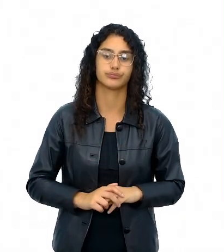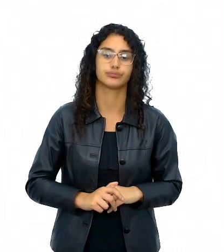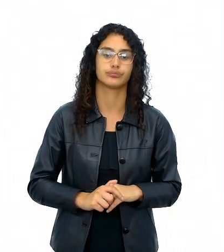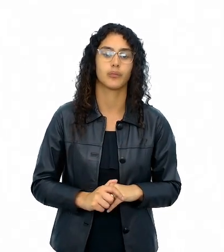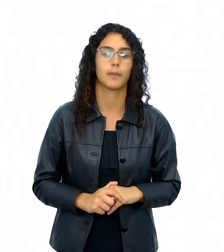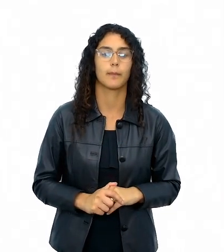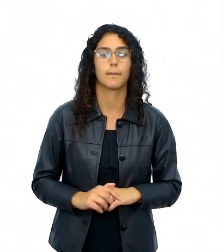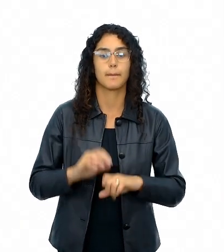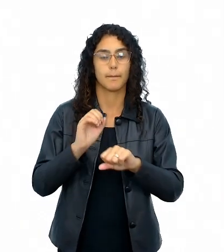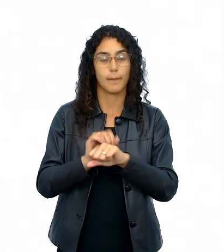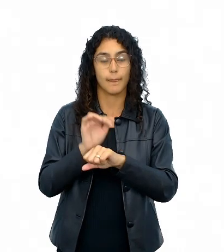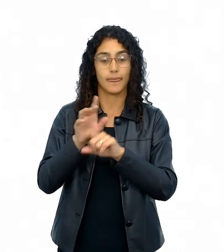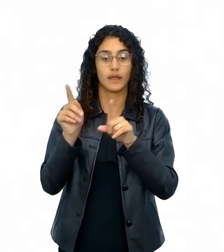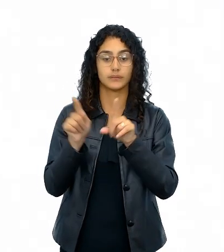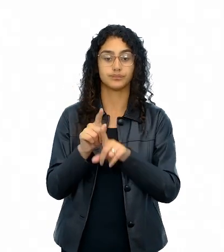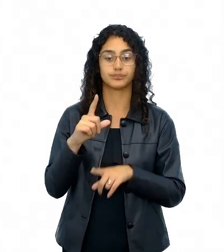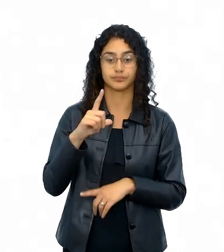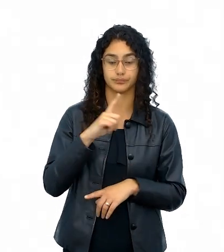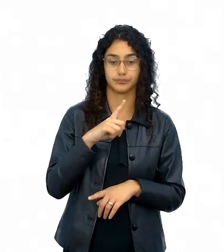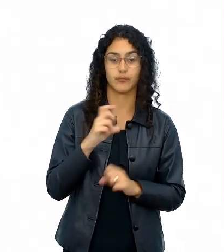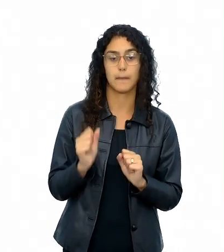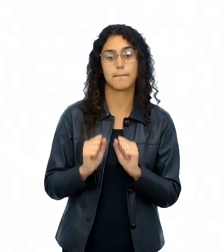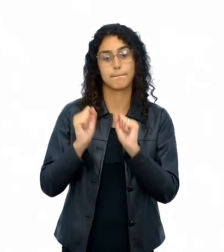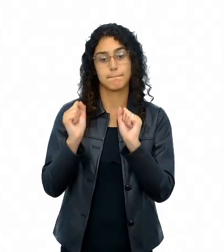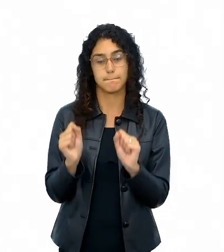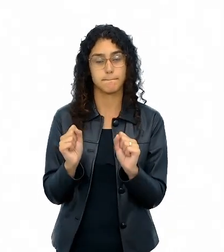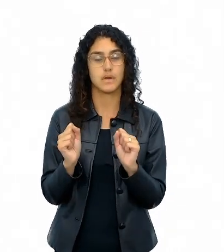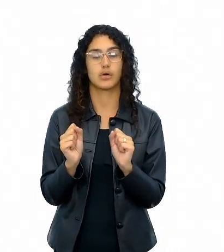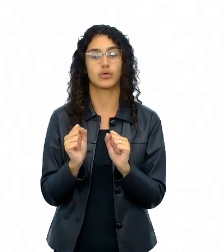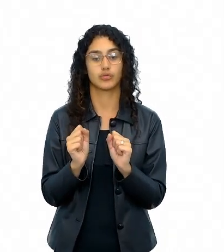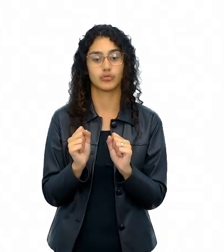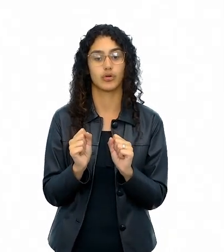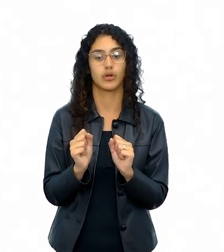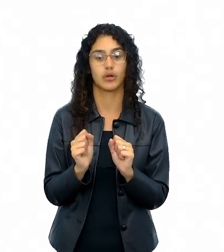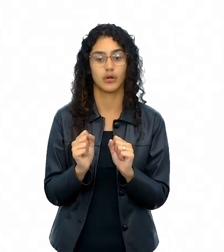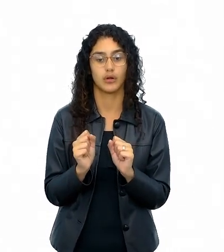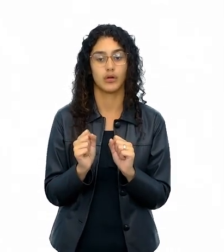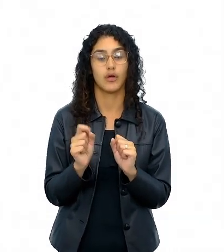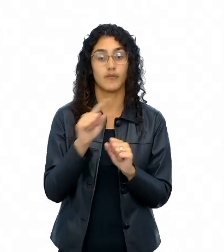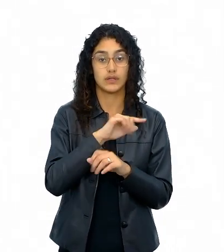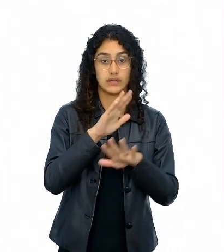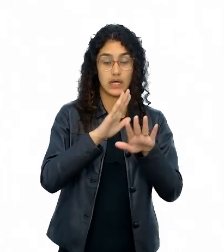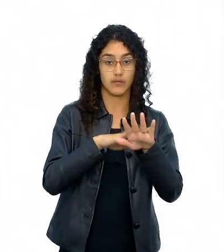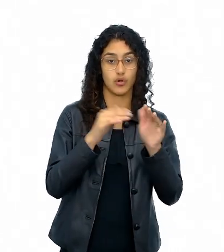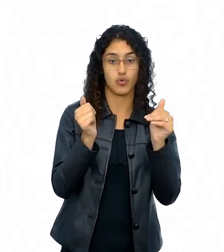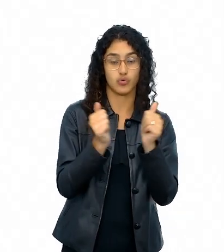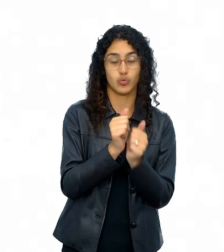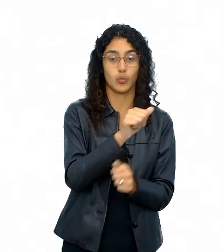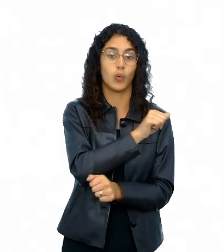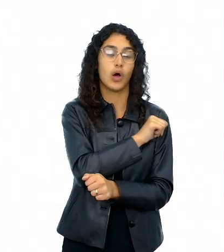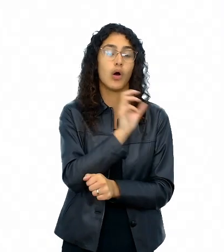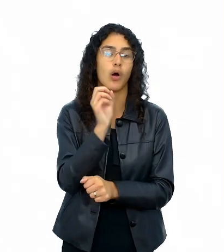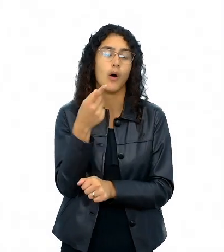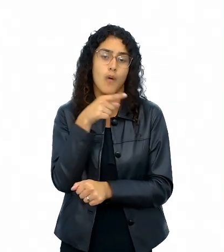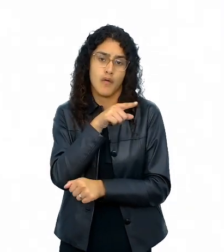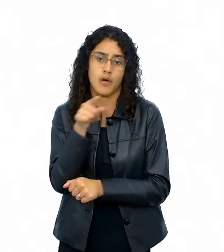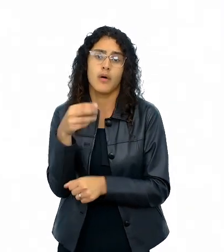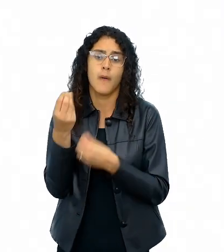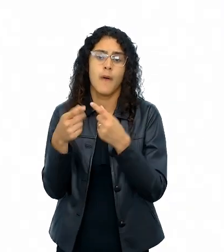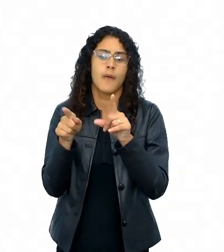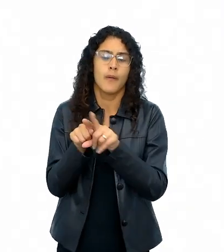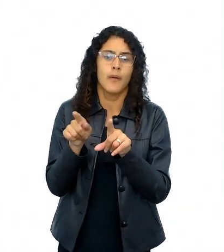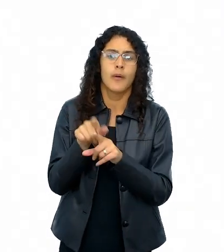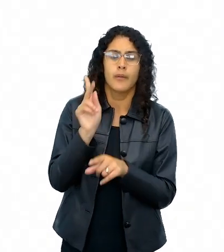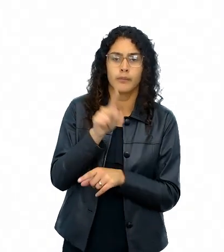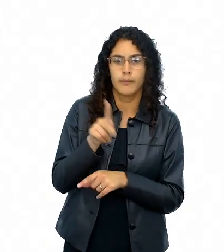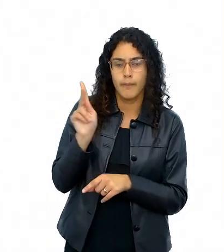Uma outra sugestão, e aí pode ser tanto para vocês trabalharem com os estudantes, ou até mesmo para vocês, como, né,